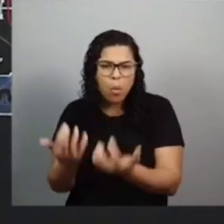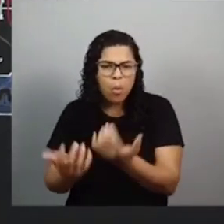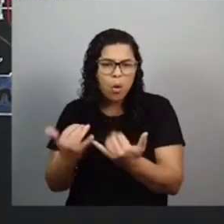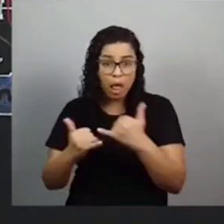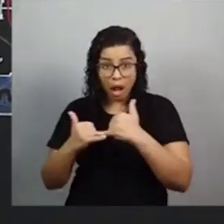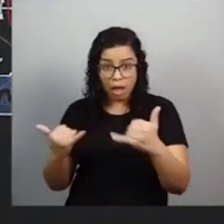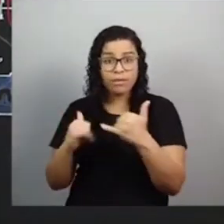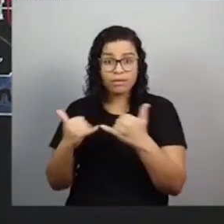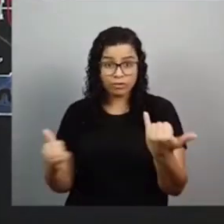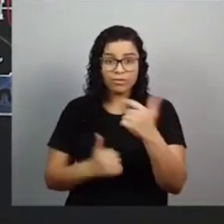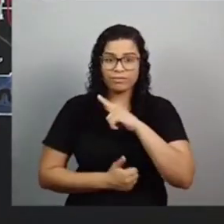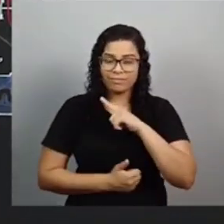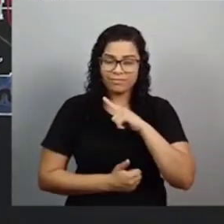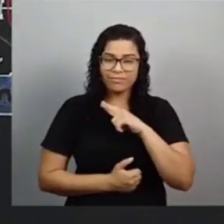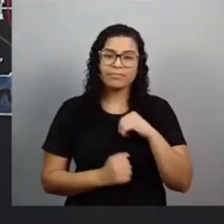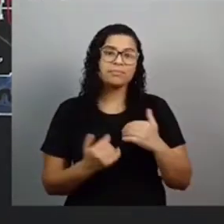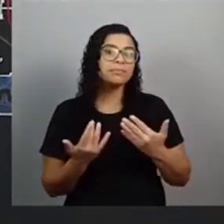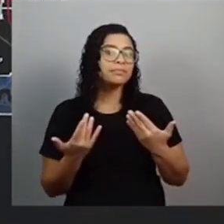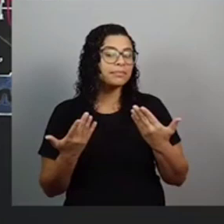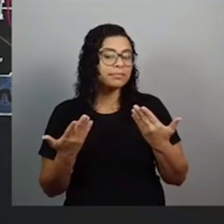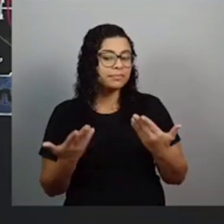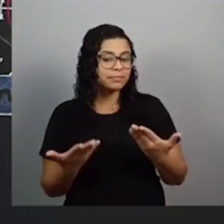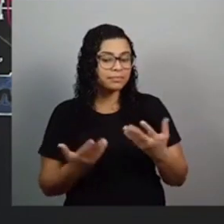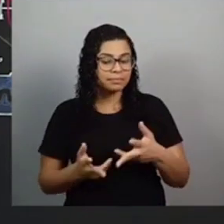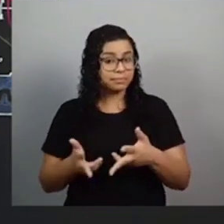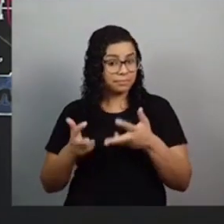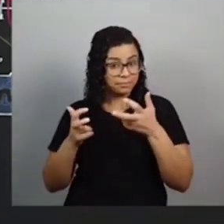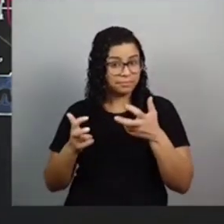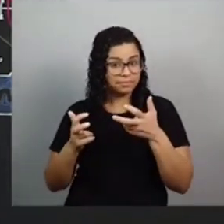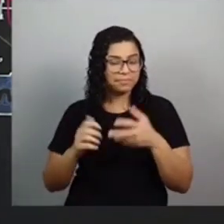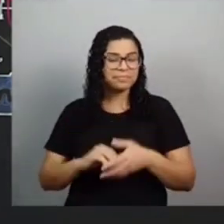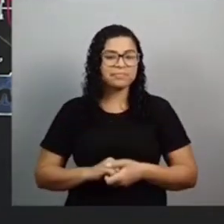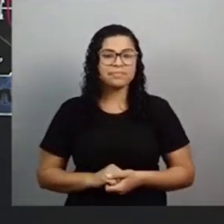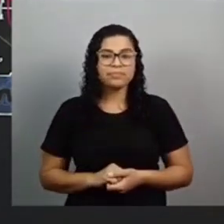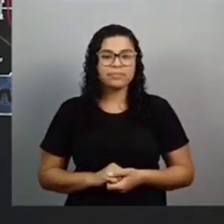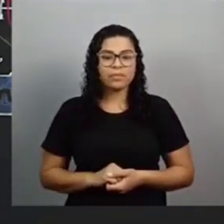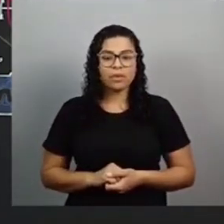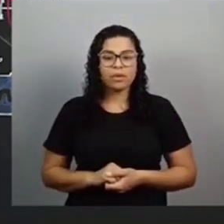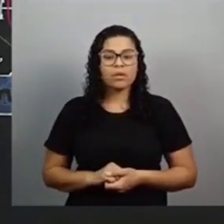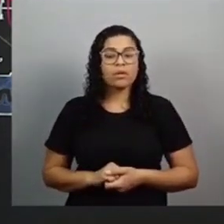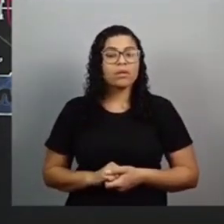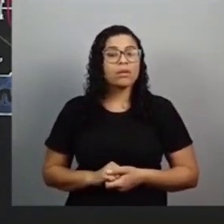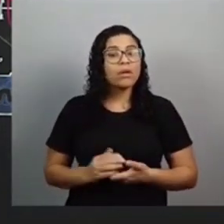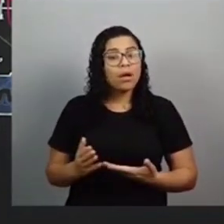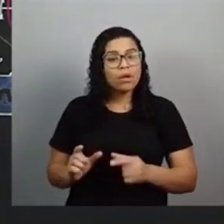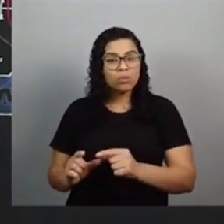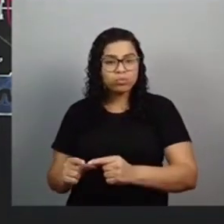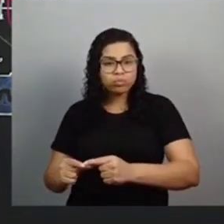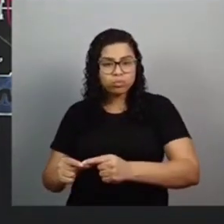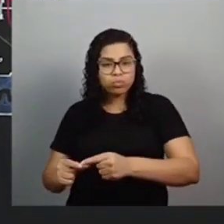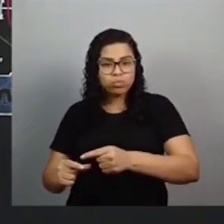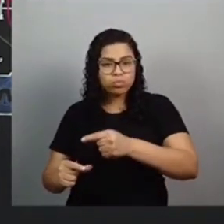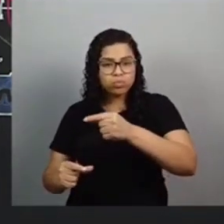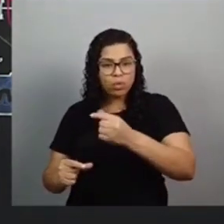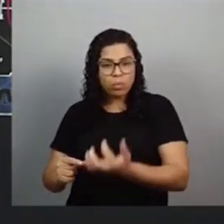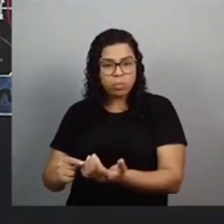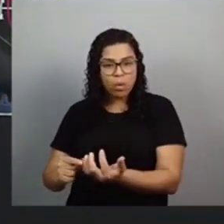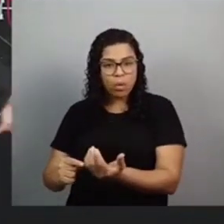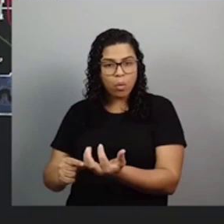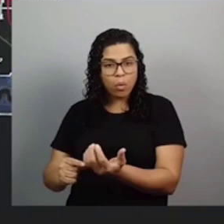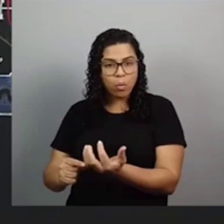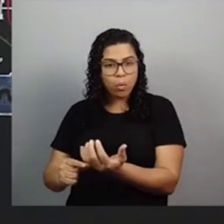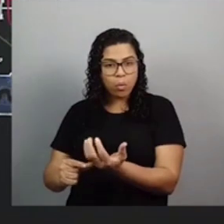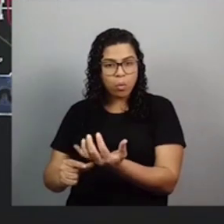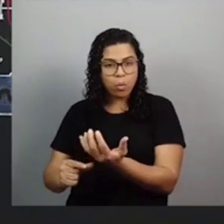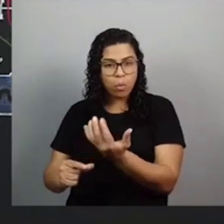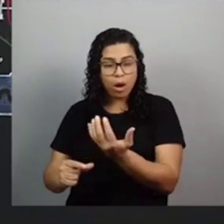aí, ela vai promover então, repare, a liberação desse calor e aí vai haver o trabalho, uma ação,